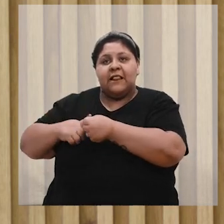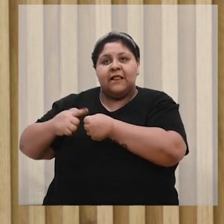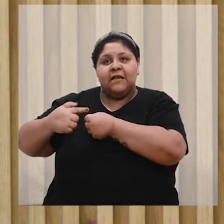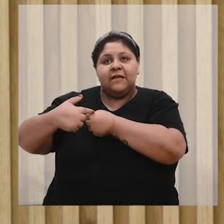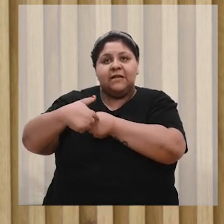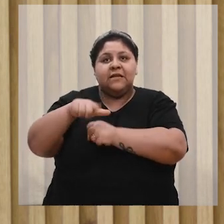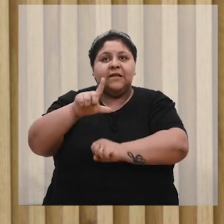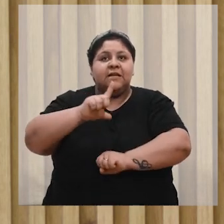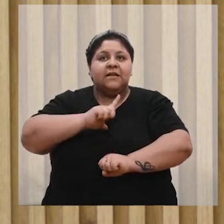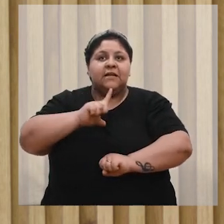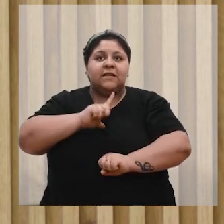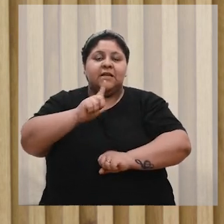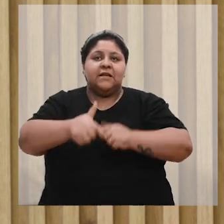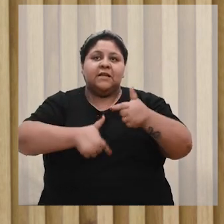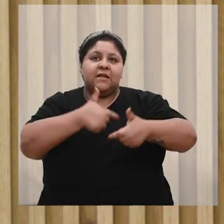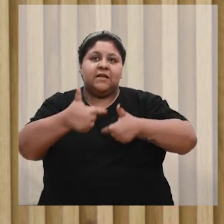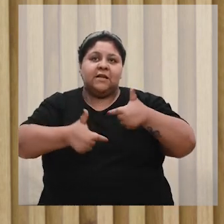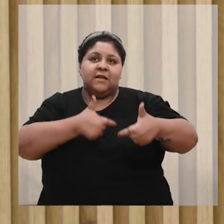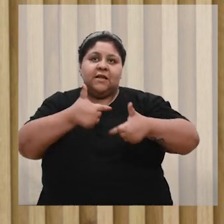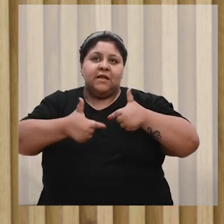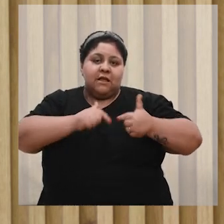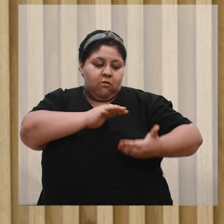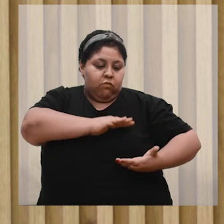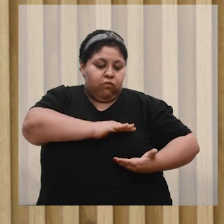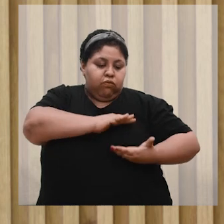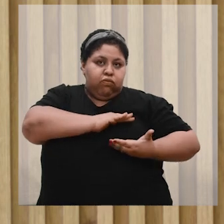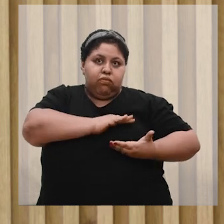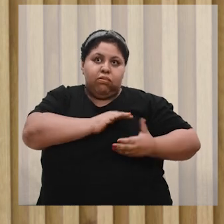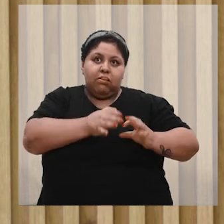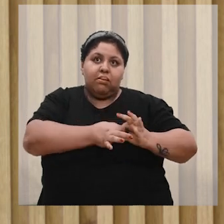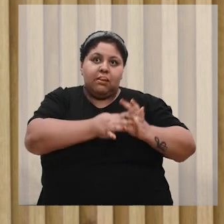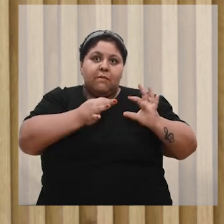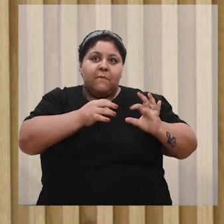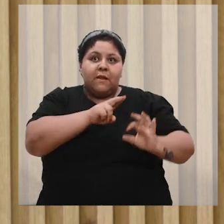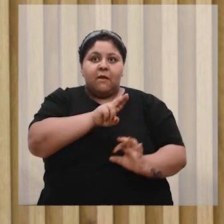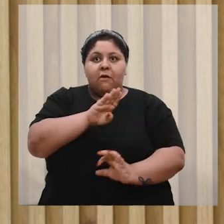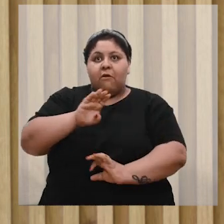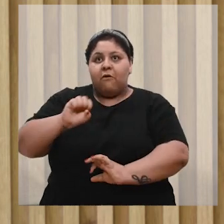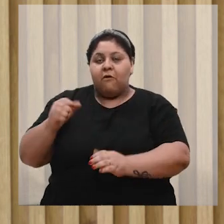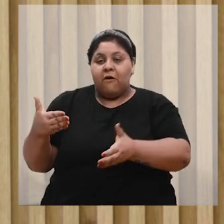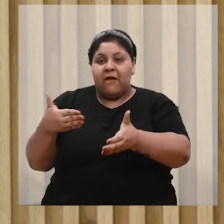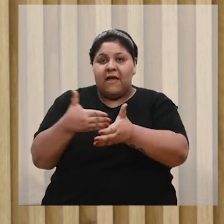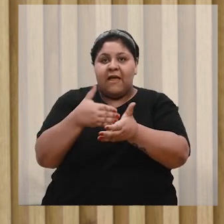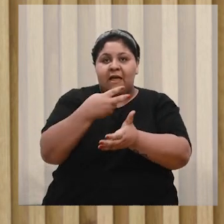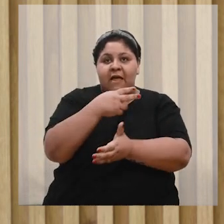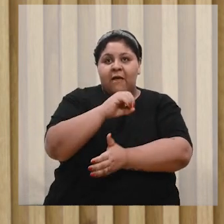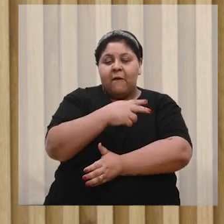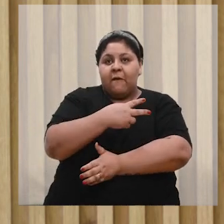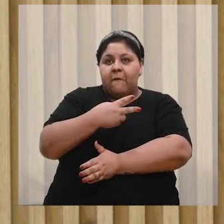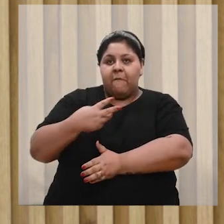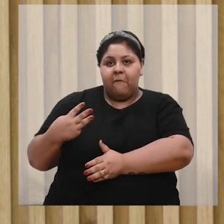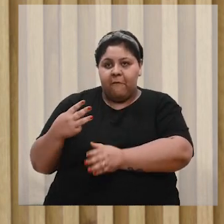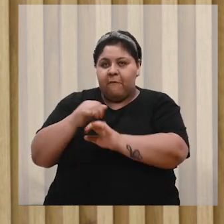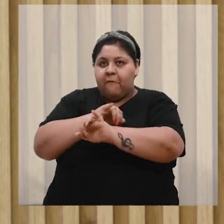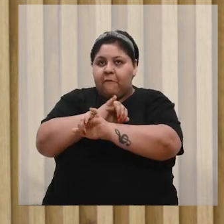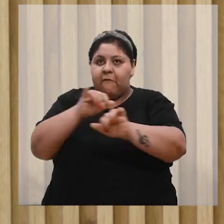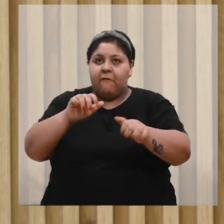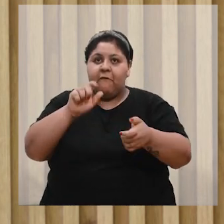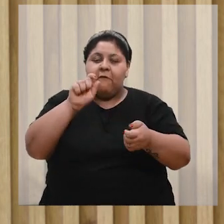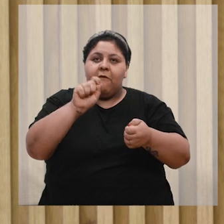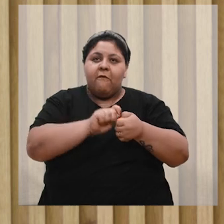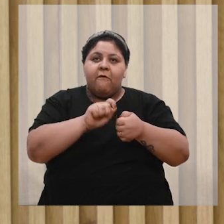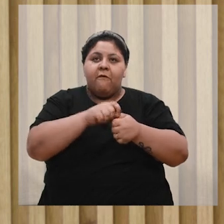da nossa cidade, que tem o serviço de mamografia disponível pelas UBSs. Até em 2023, segundo o